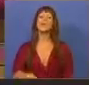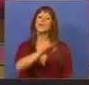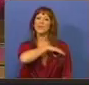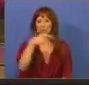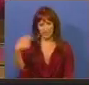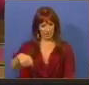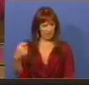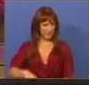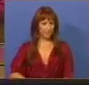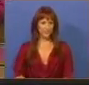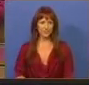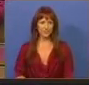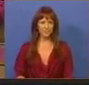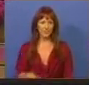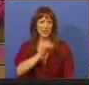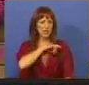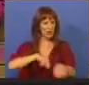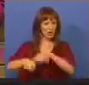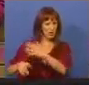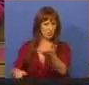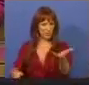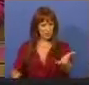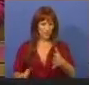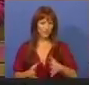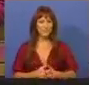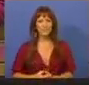Senhor Presidente, senhores deputados,